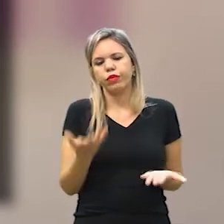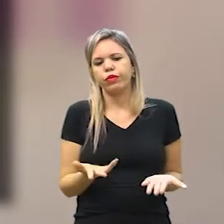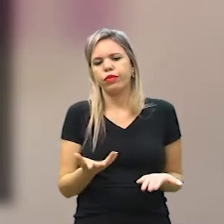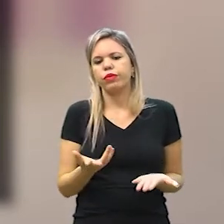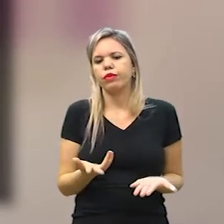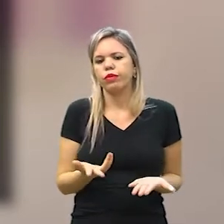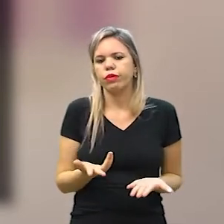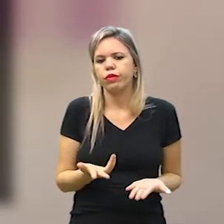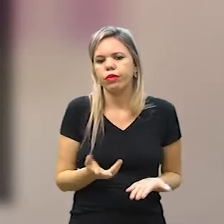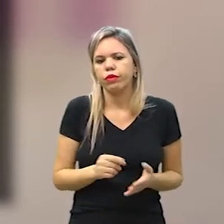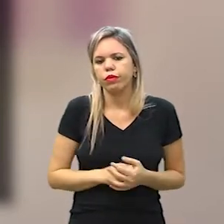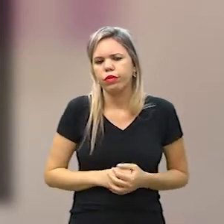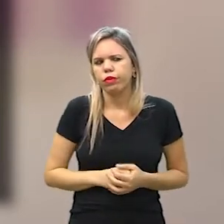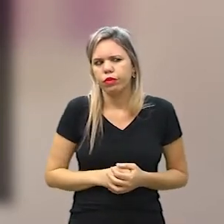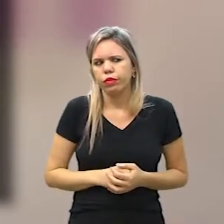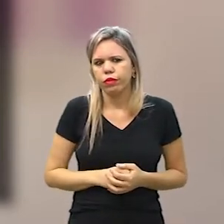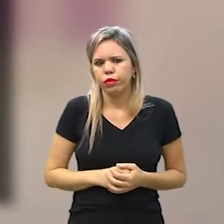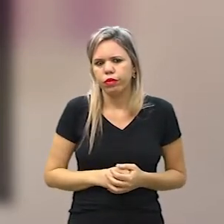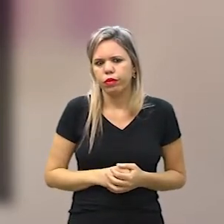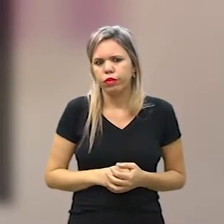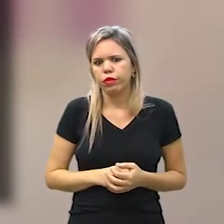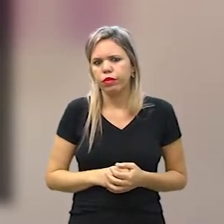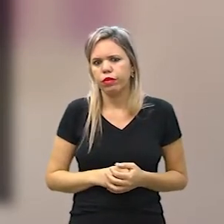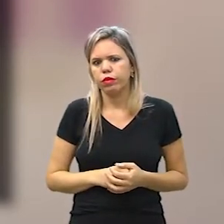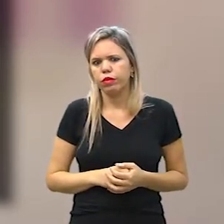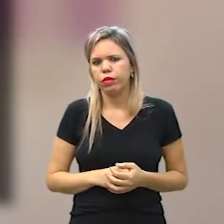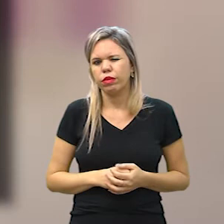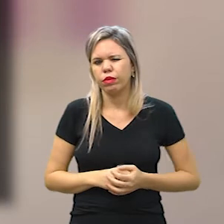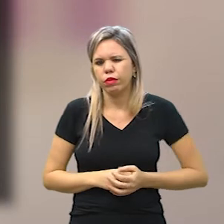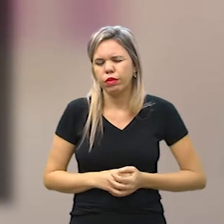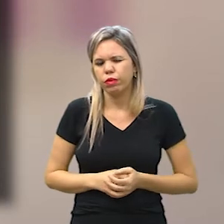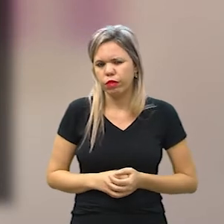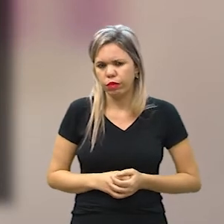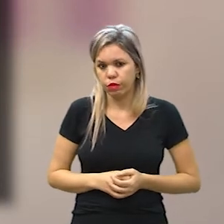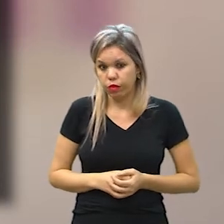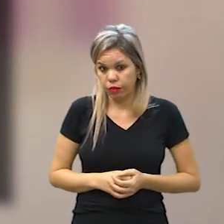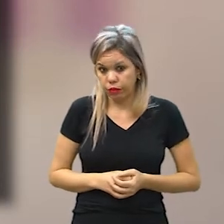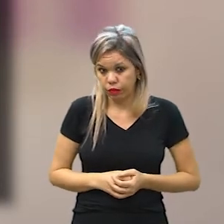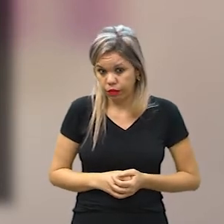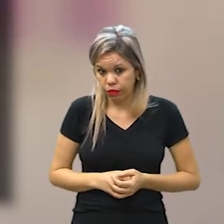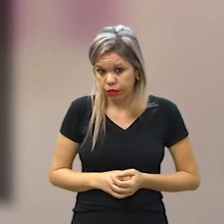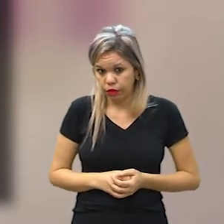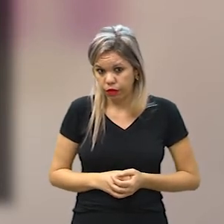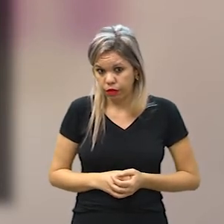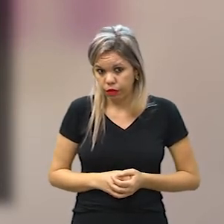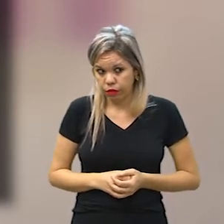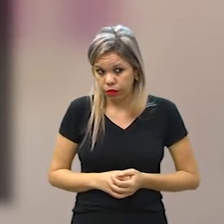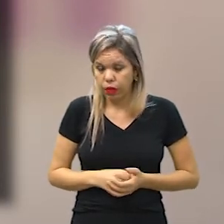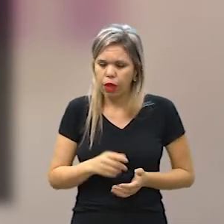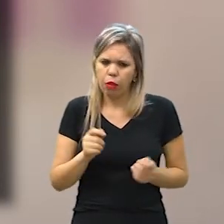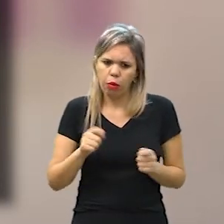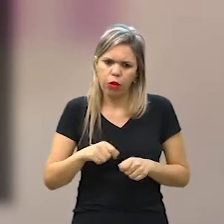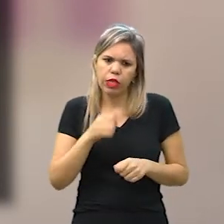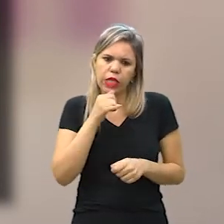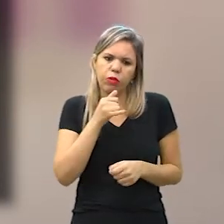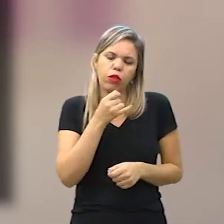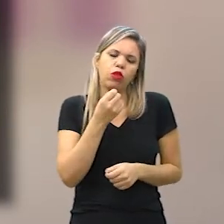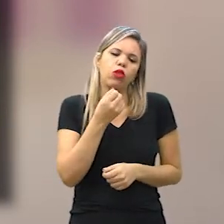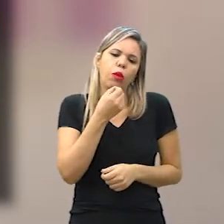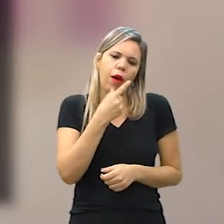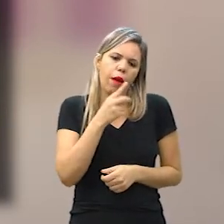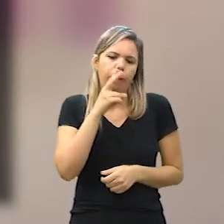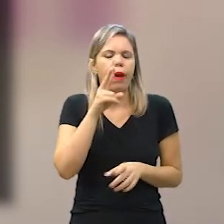de largo espectro, que, assim, presume-se que vai pegar, né, vai ser eficaz contra